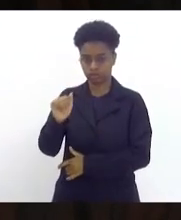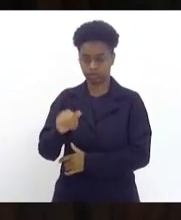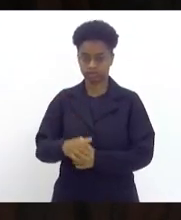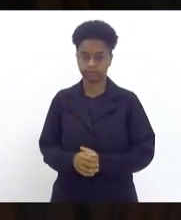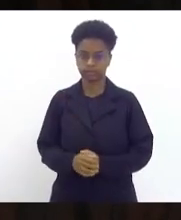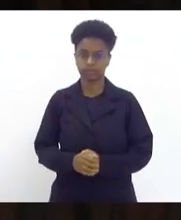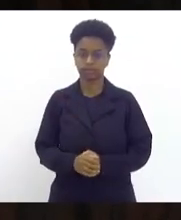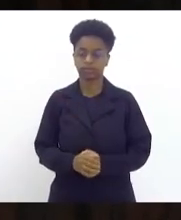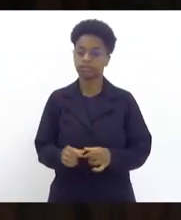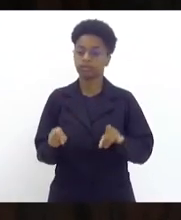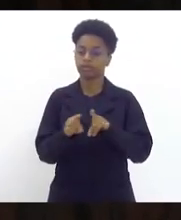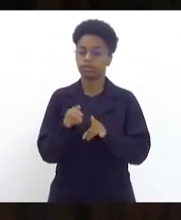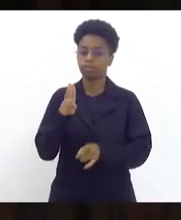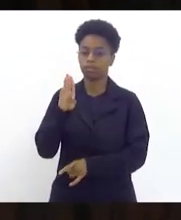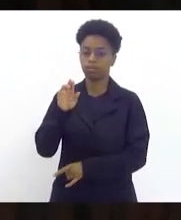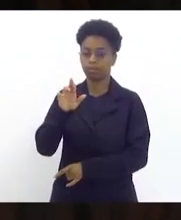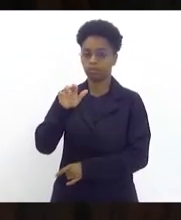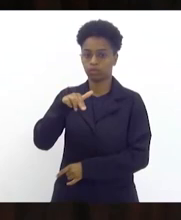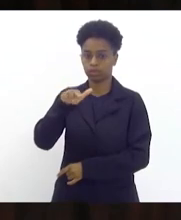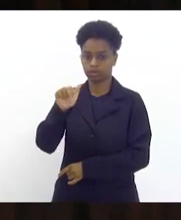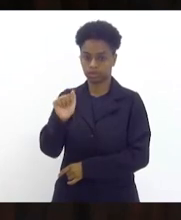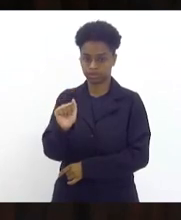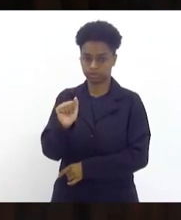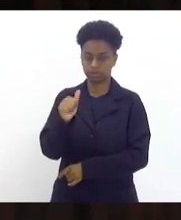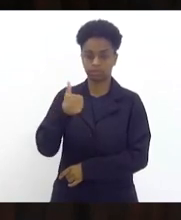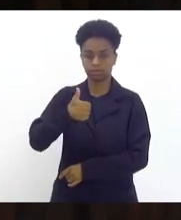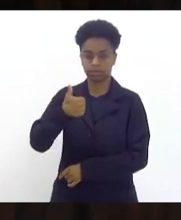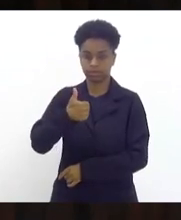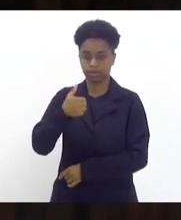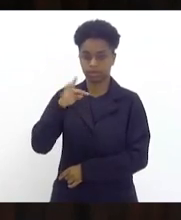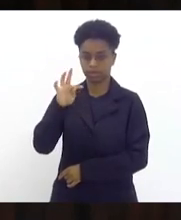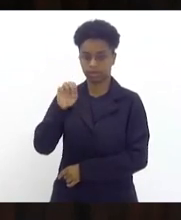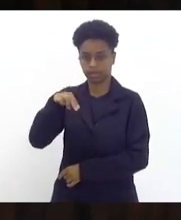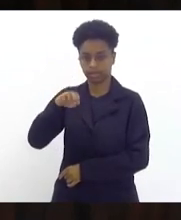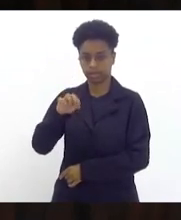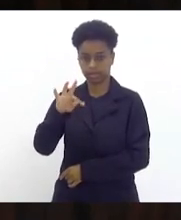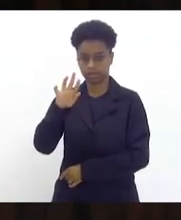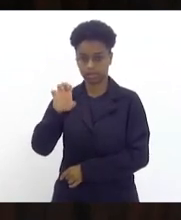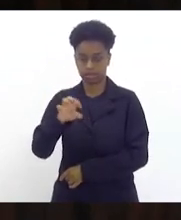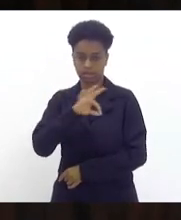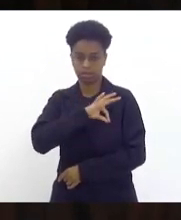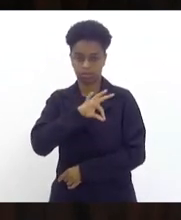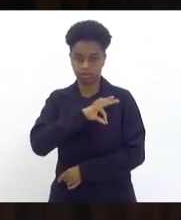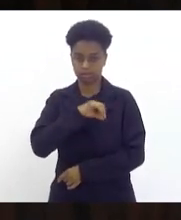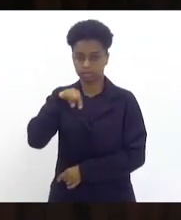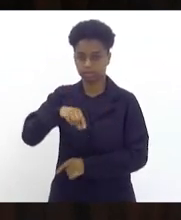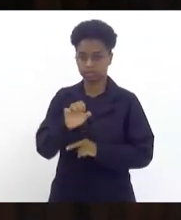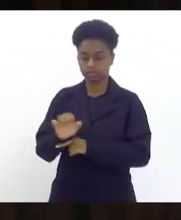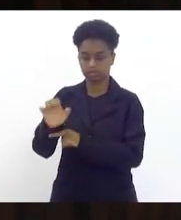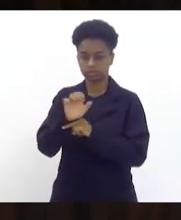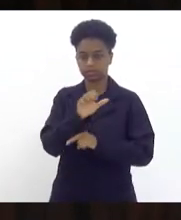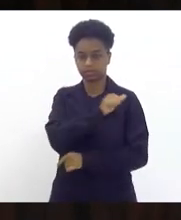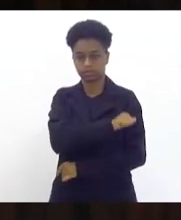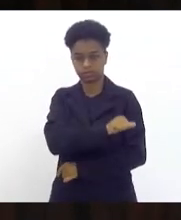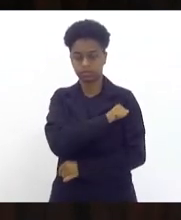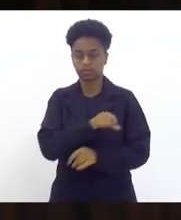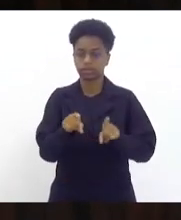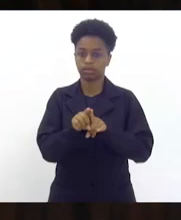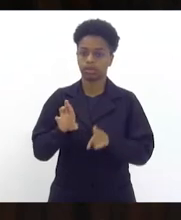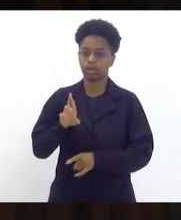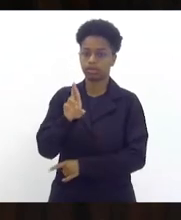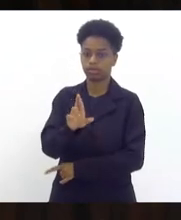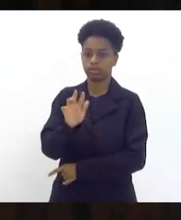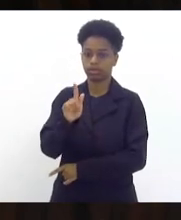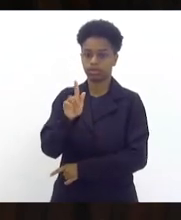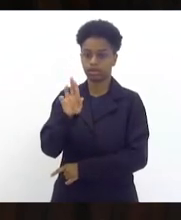da senhora Bruna Buarque primeira primeiro tenente da Polícia Militar do Estado do Rio de Janeiro e também representando o